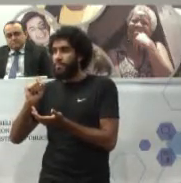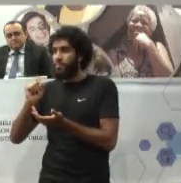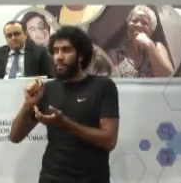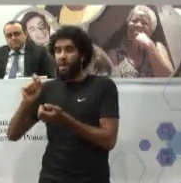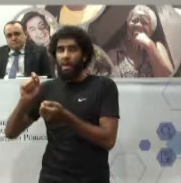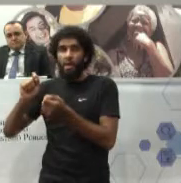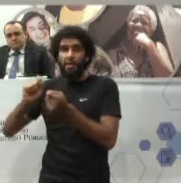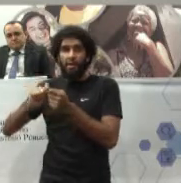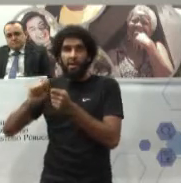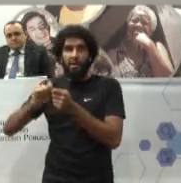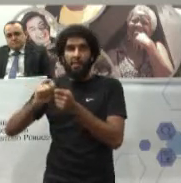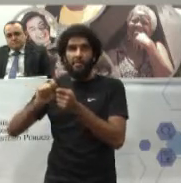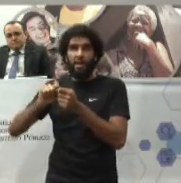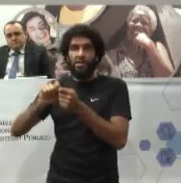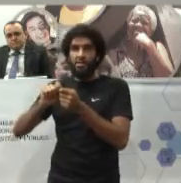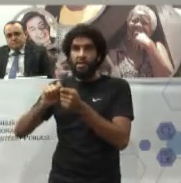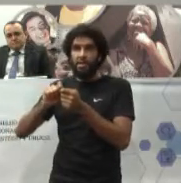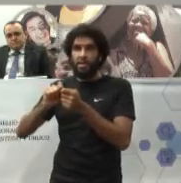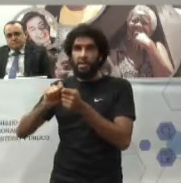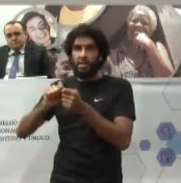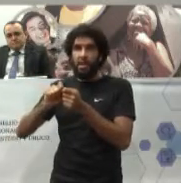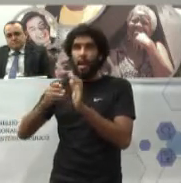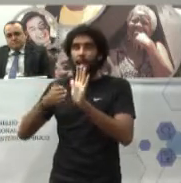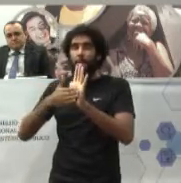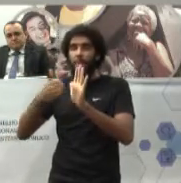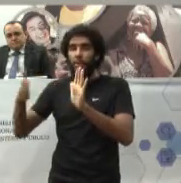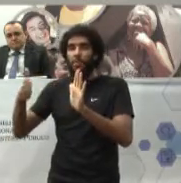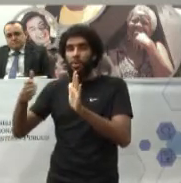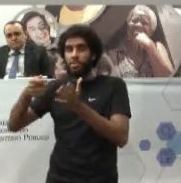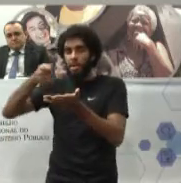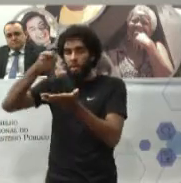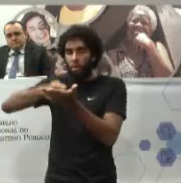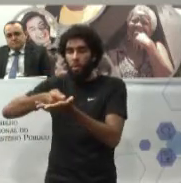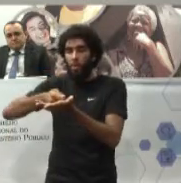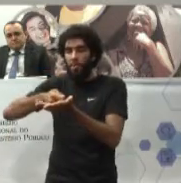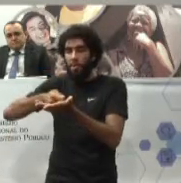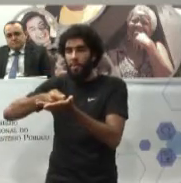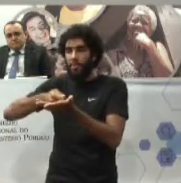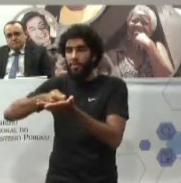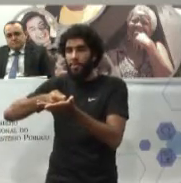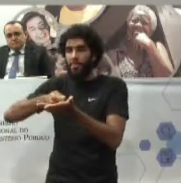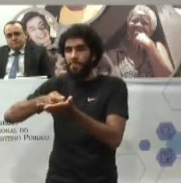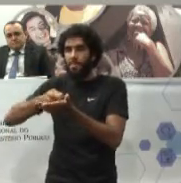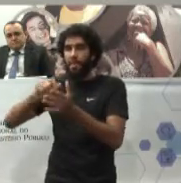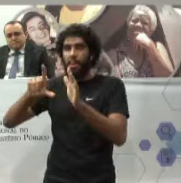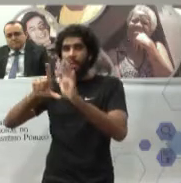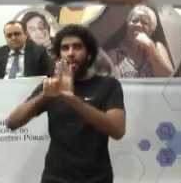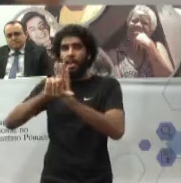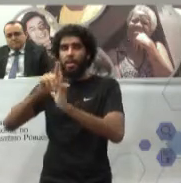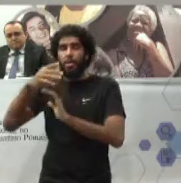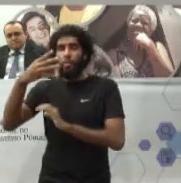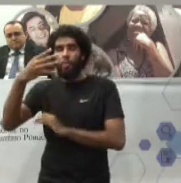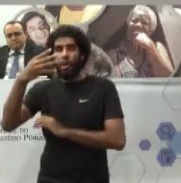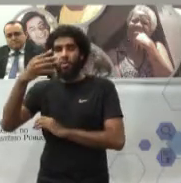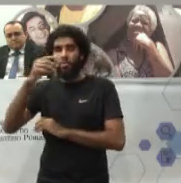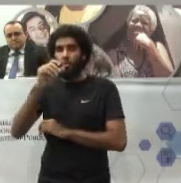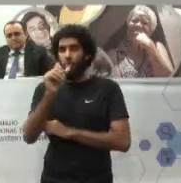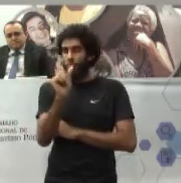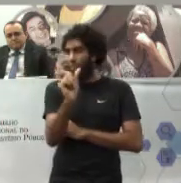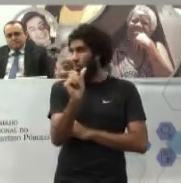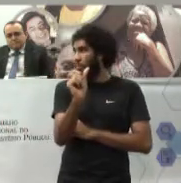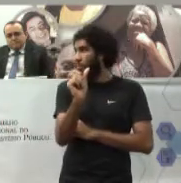regulamentação da emenda constitucional 29 o que resultou na lei complementar 141 tem uma longa trajetória